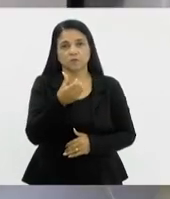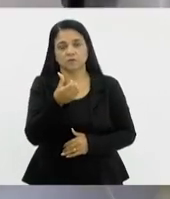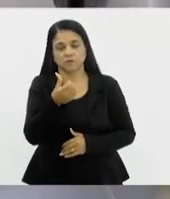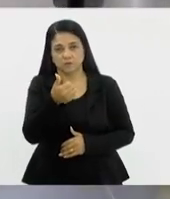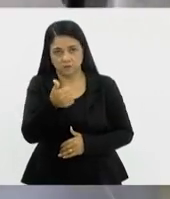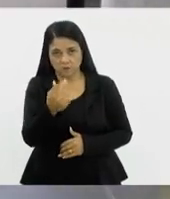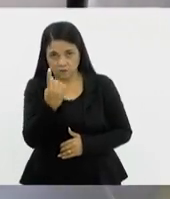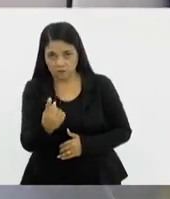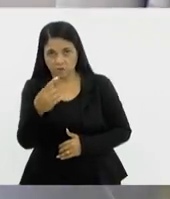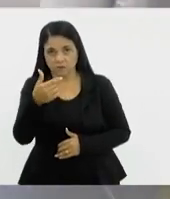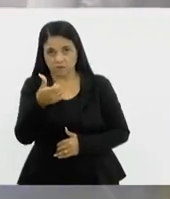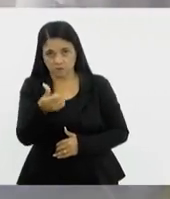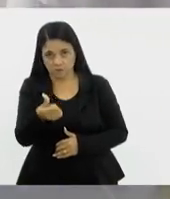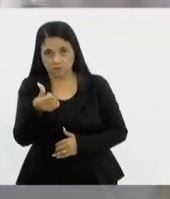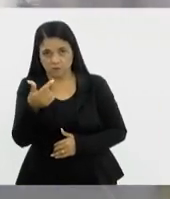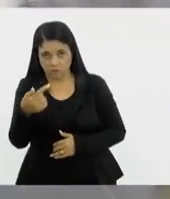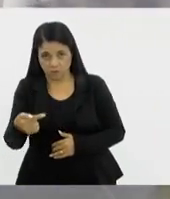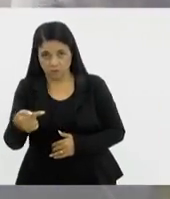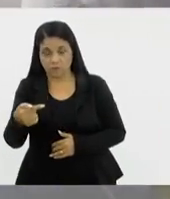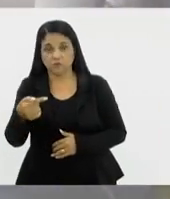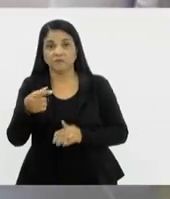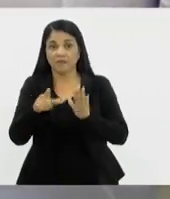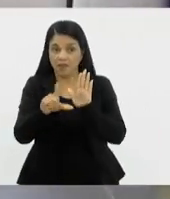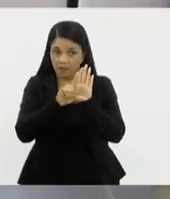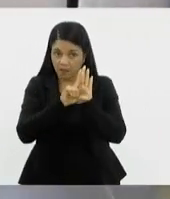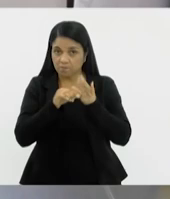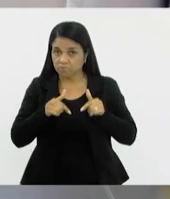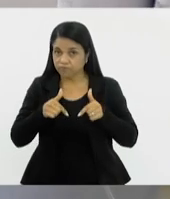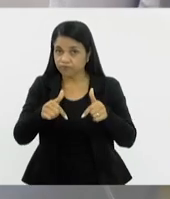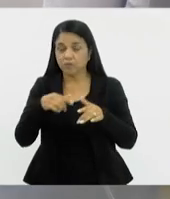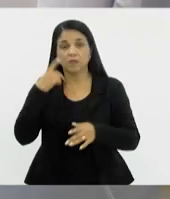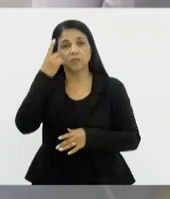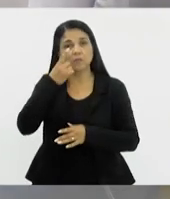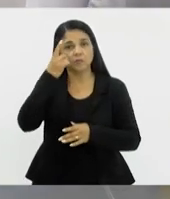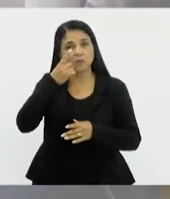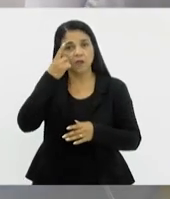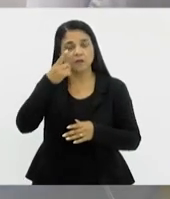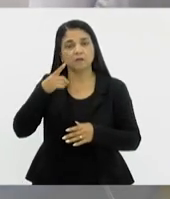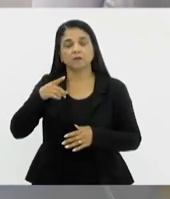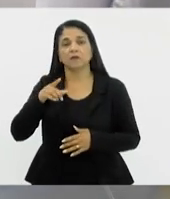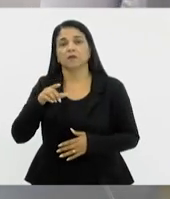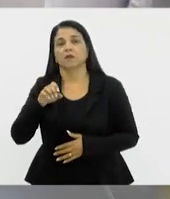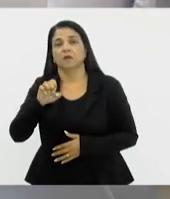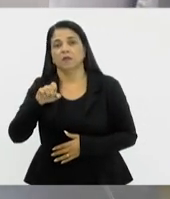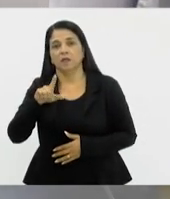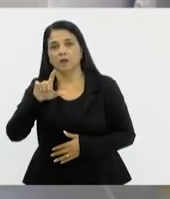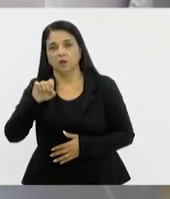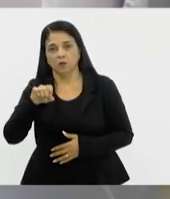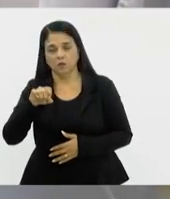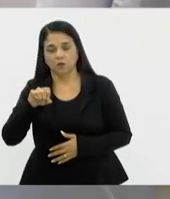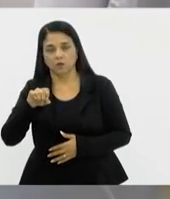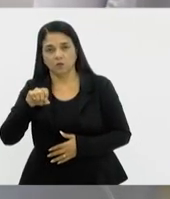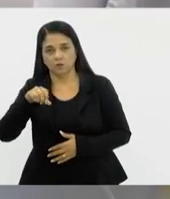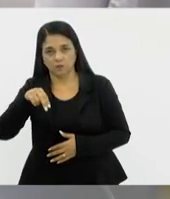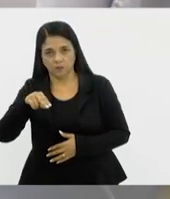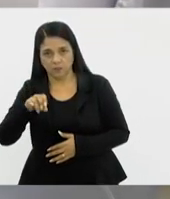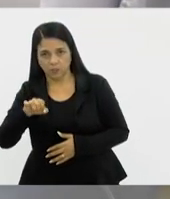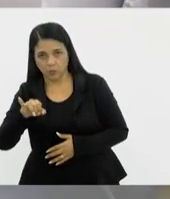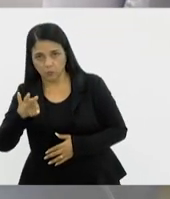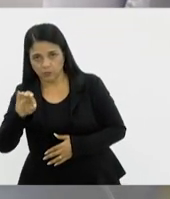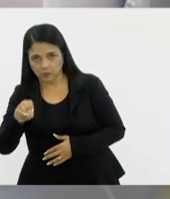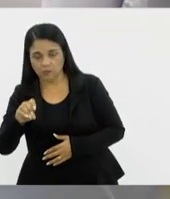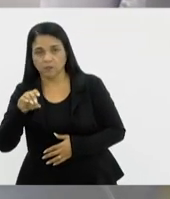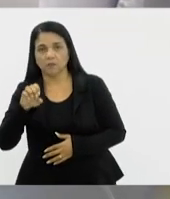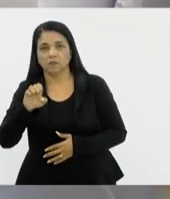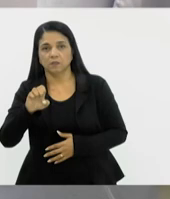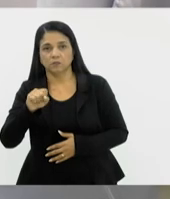3.162, é uma lei em vigência de autoria da deputada Eloneida Stuart, que tem